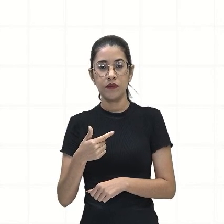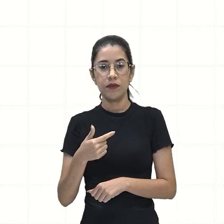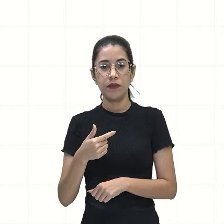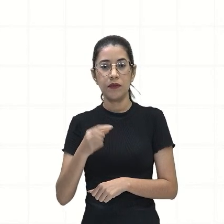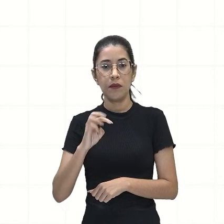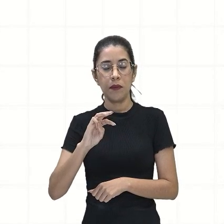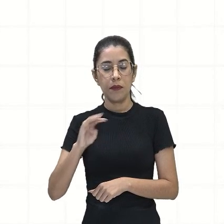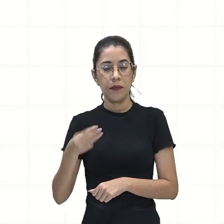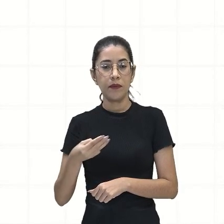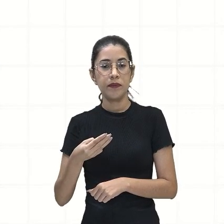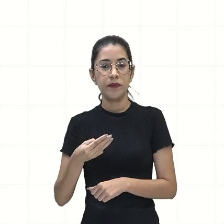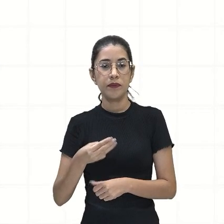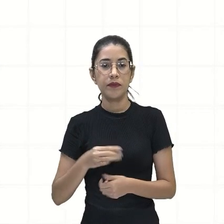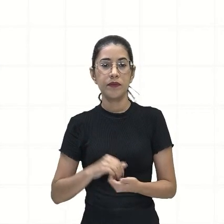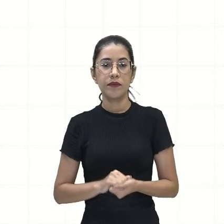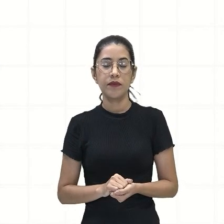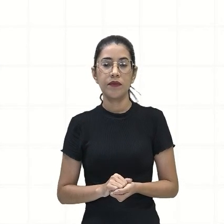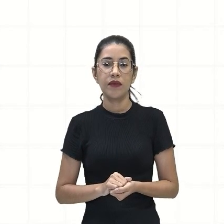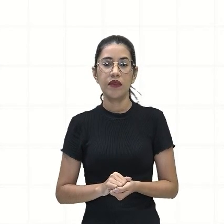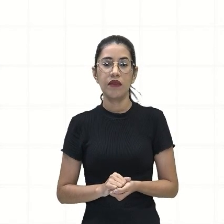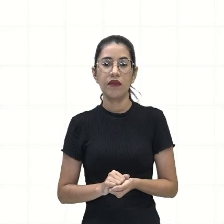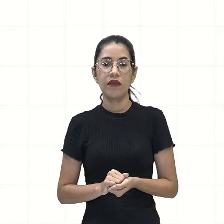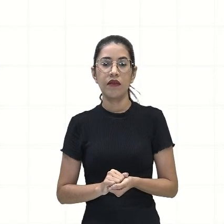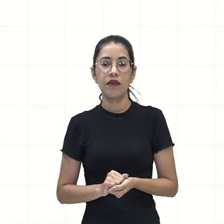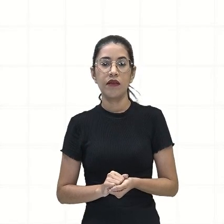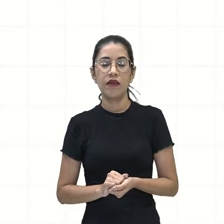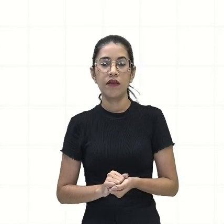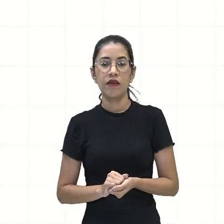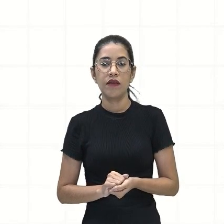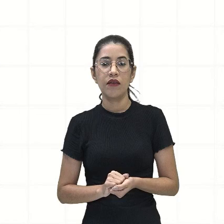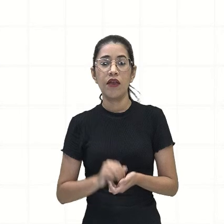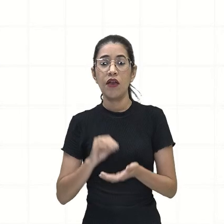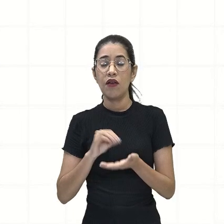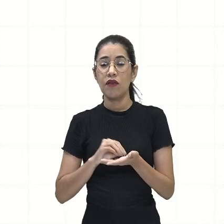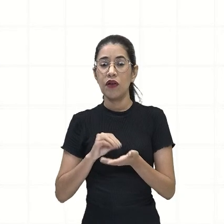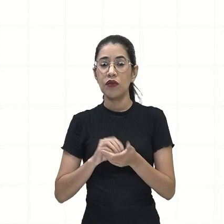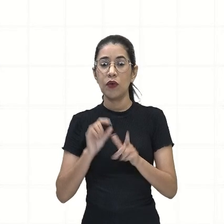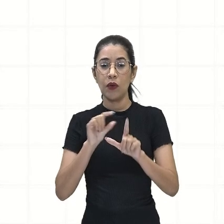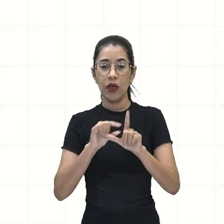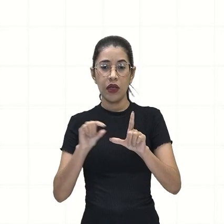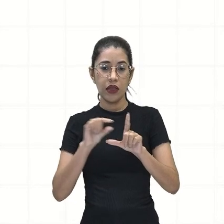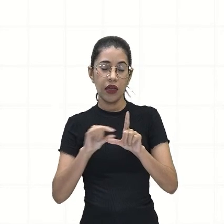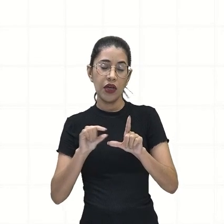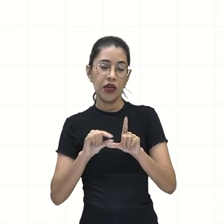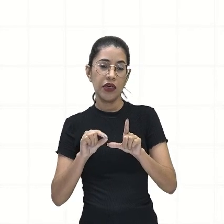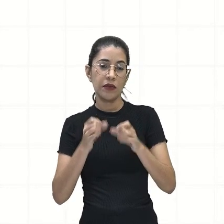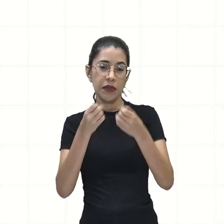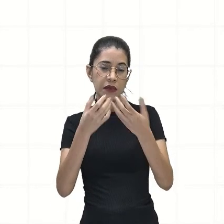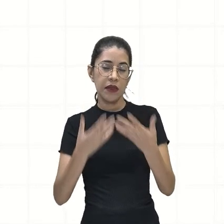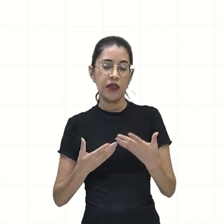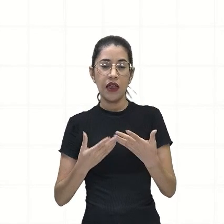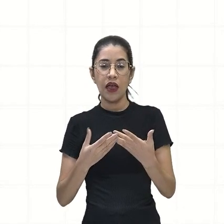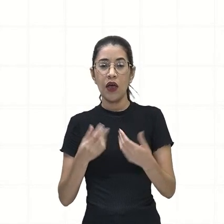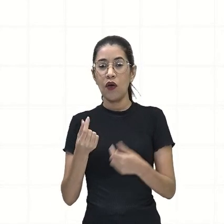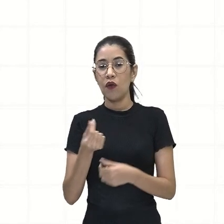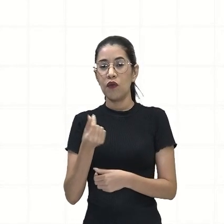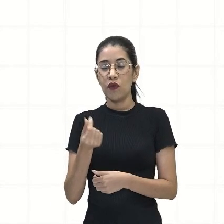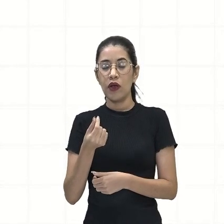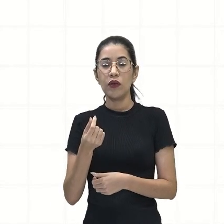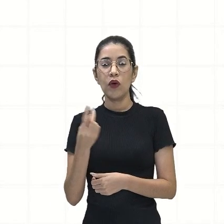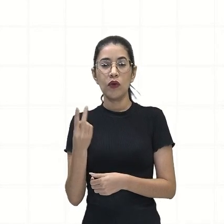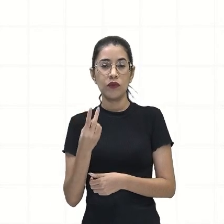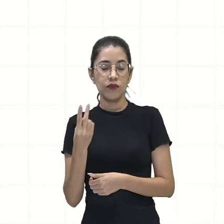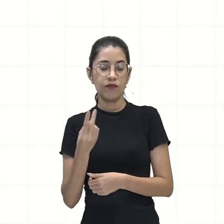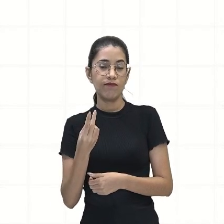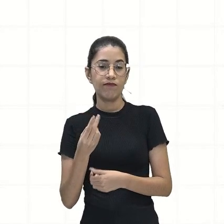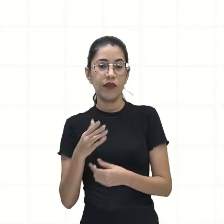272 bilhões, vamos dizer que é bilhões, né? Faltou aqui uma legenda para dizer qual é a unidade monetária aqui que está sendo